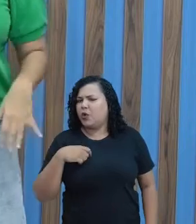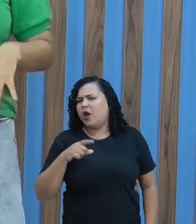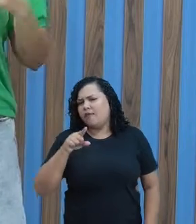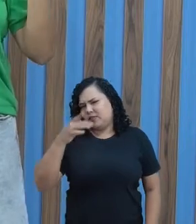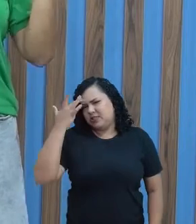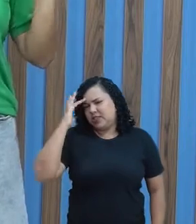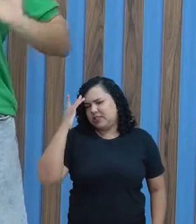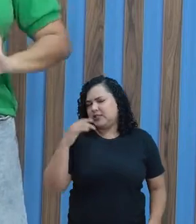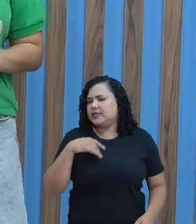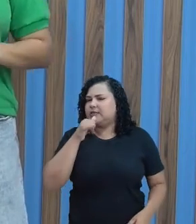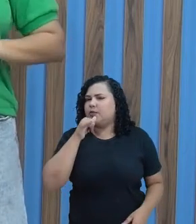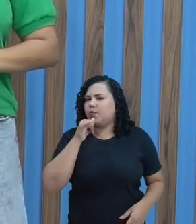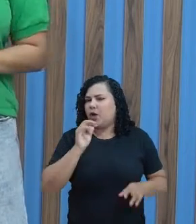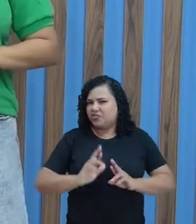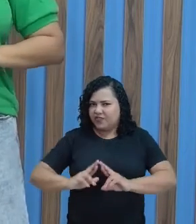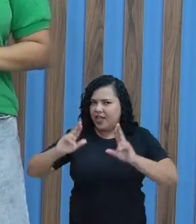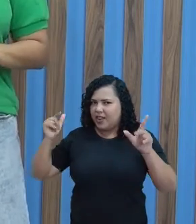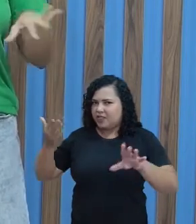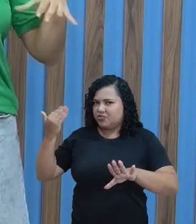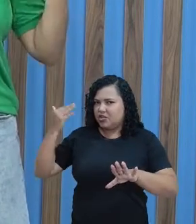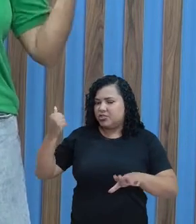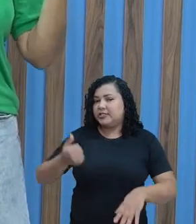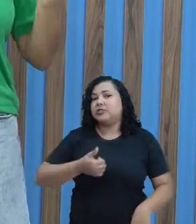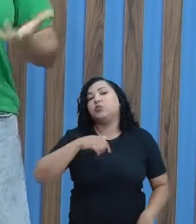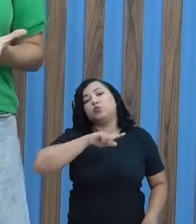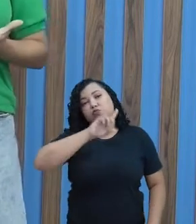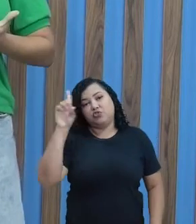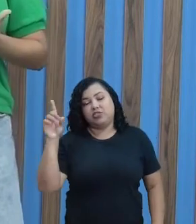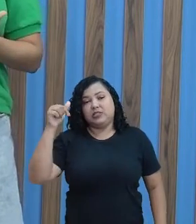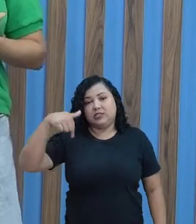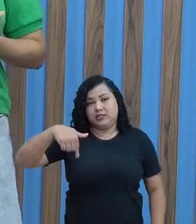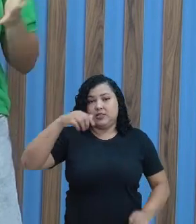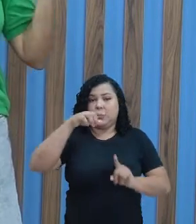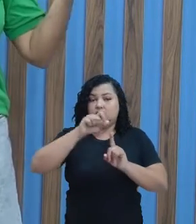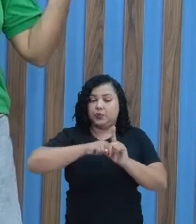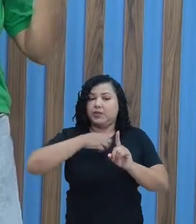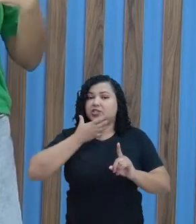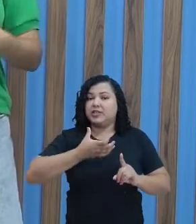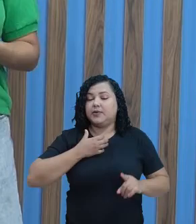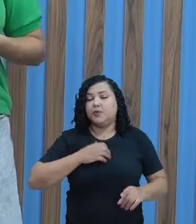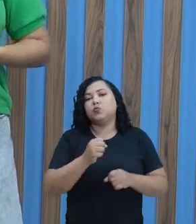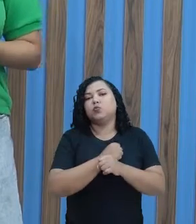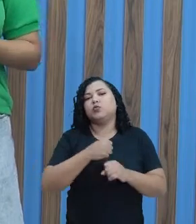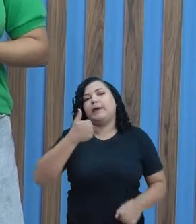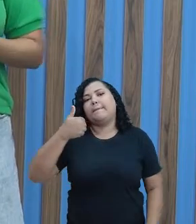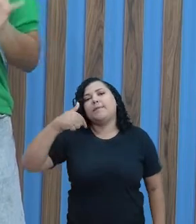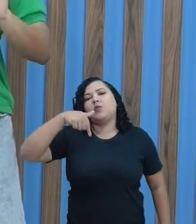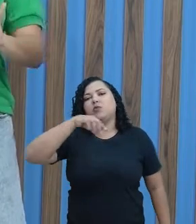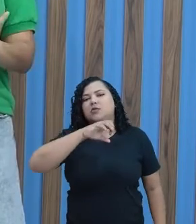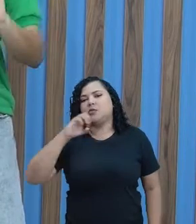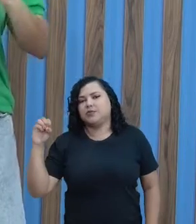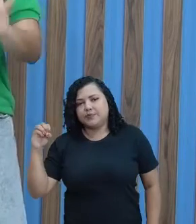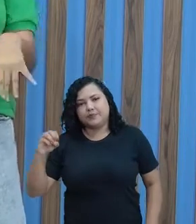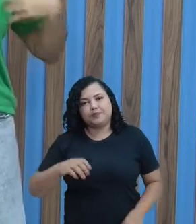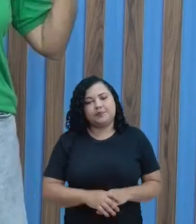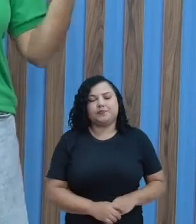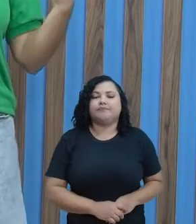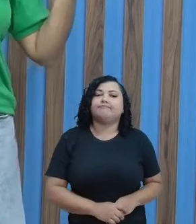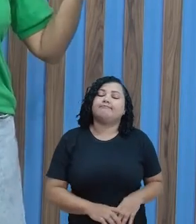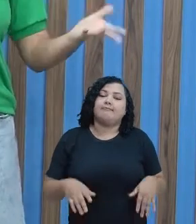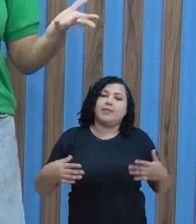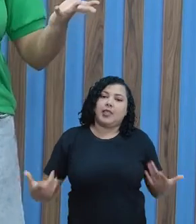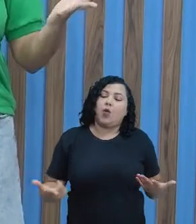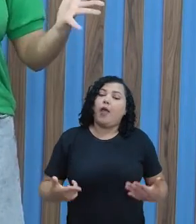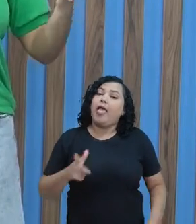de 1700. Não é a mesma língua, embora seja o mesmo idioma, embora seja uma